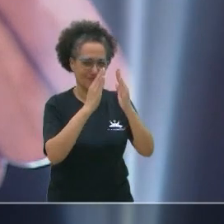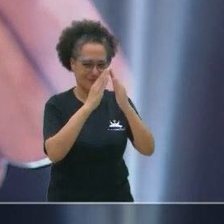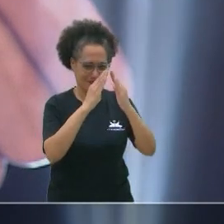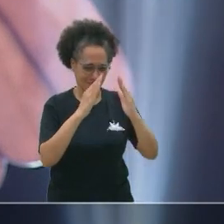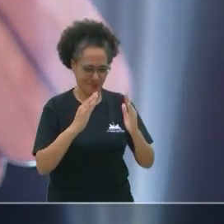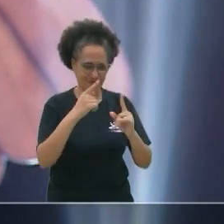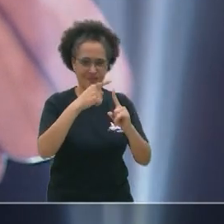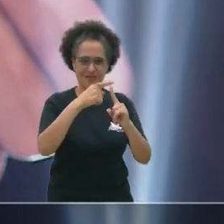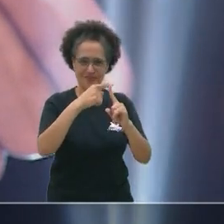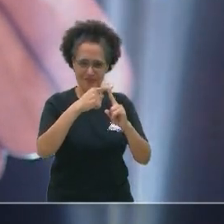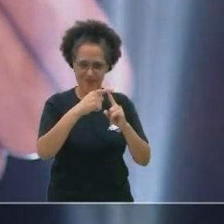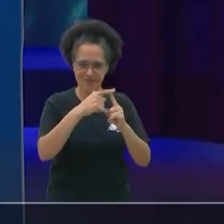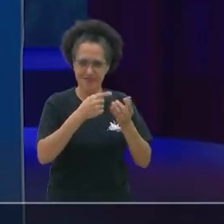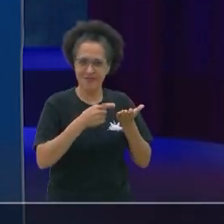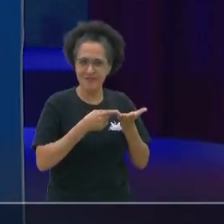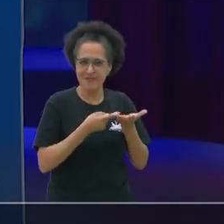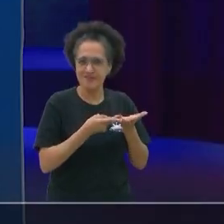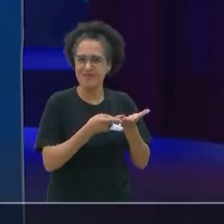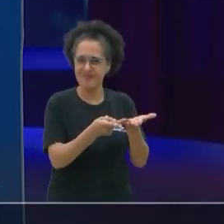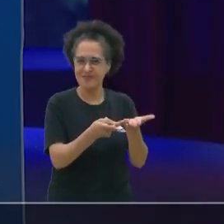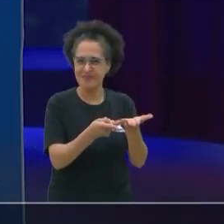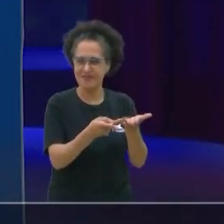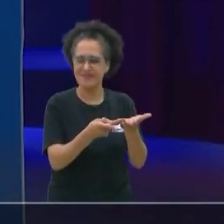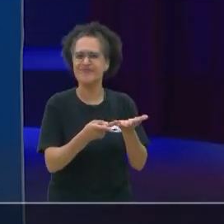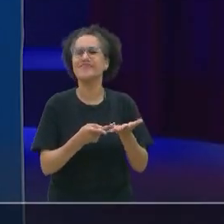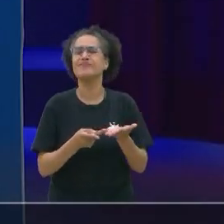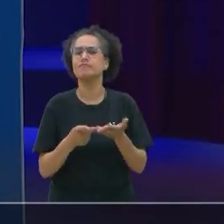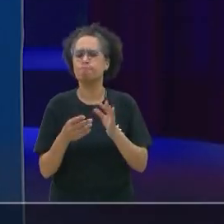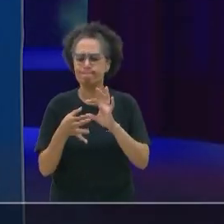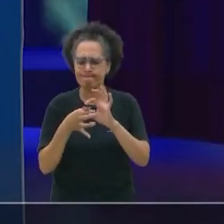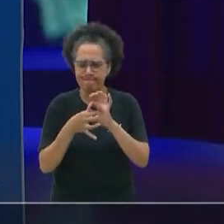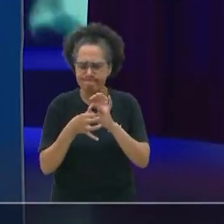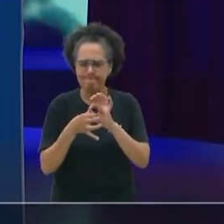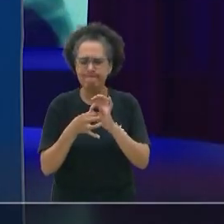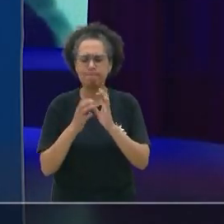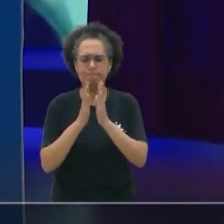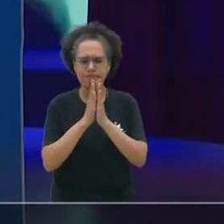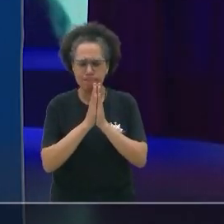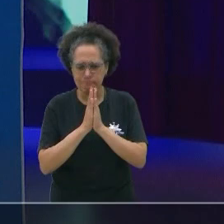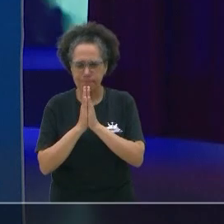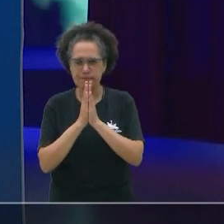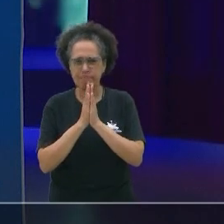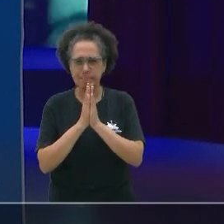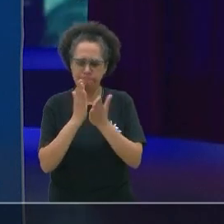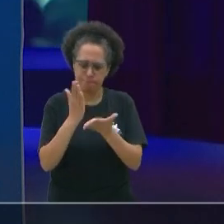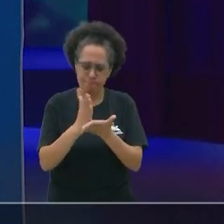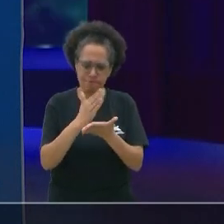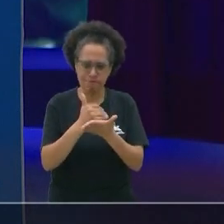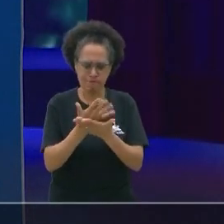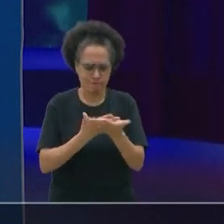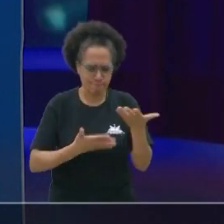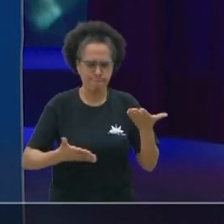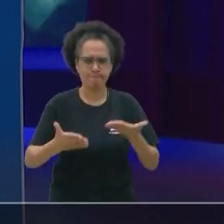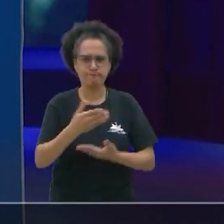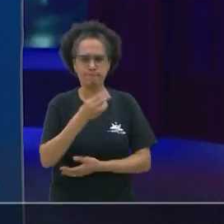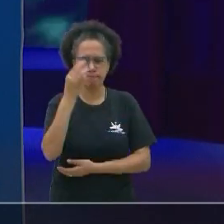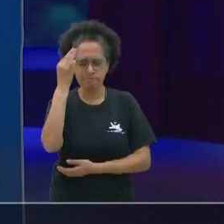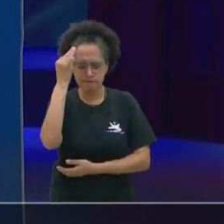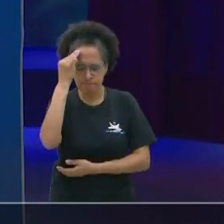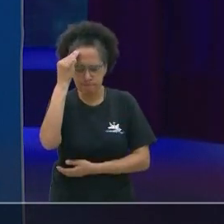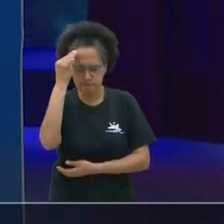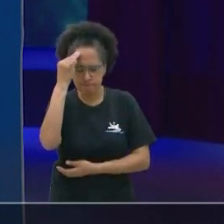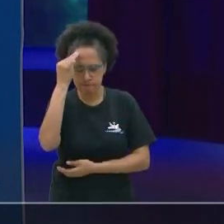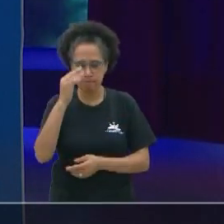os pequenos grupos que reúnem para rezar, partilhar, meditar a palavra